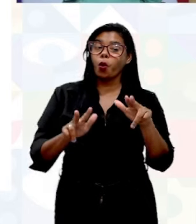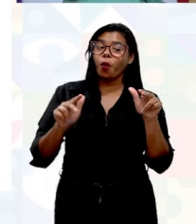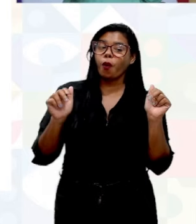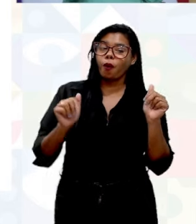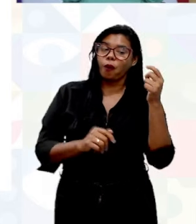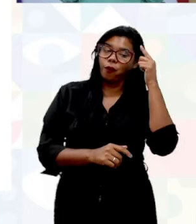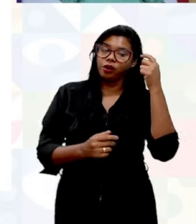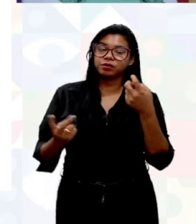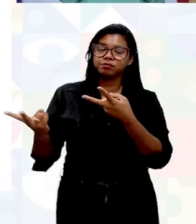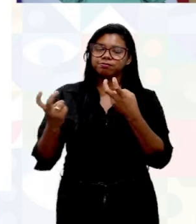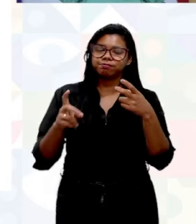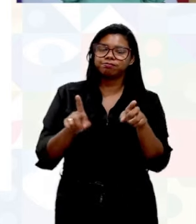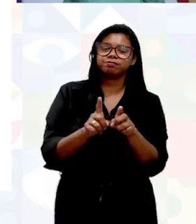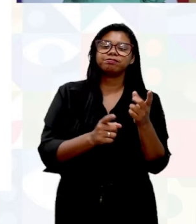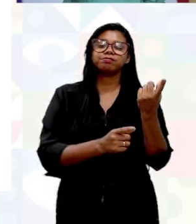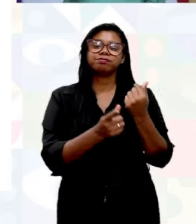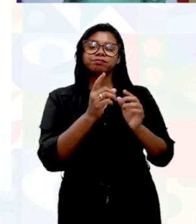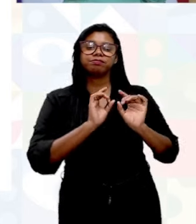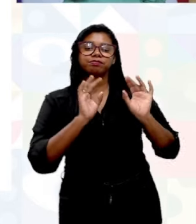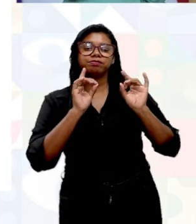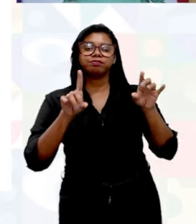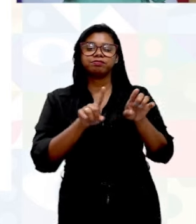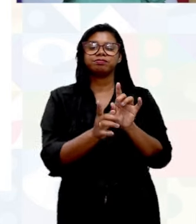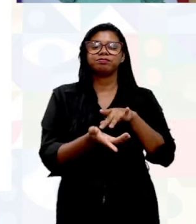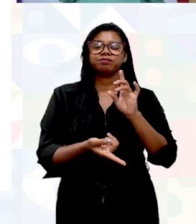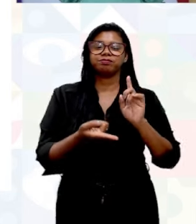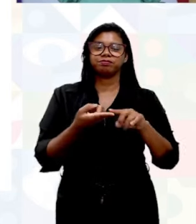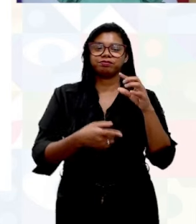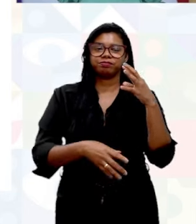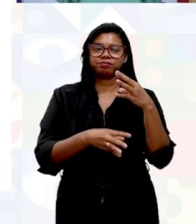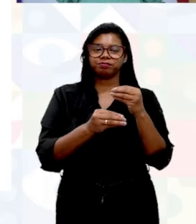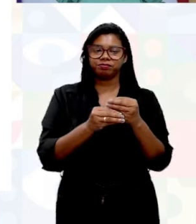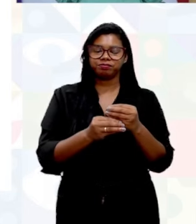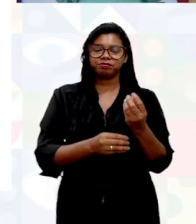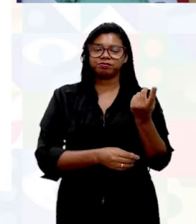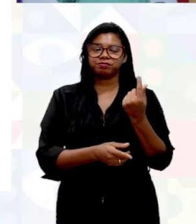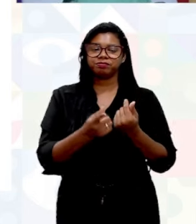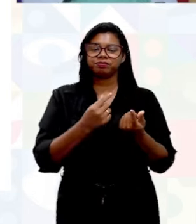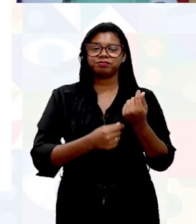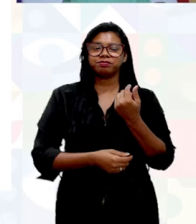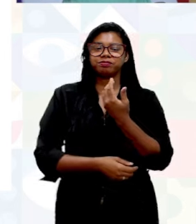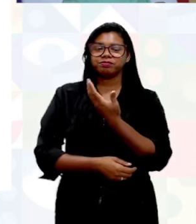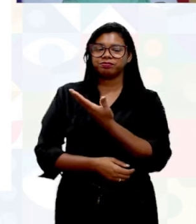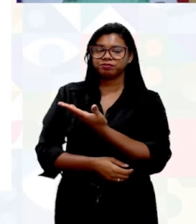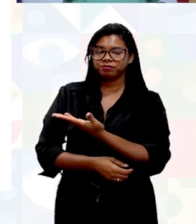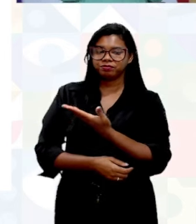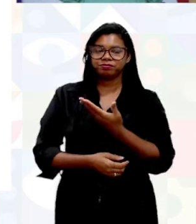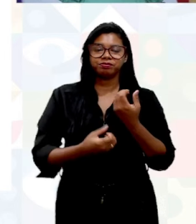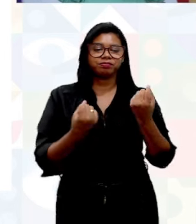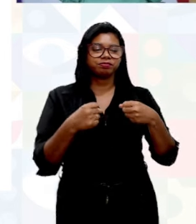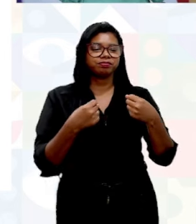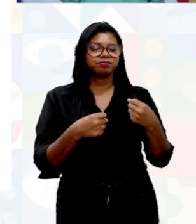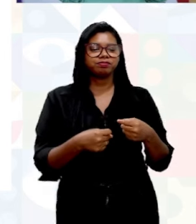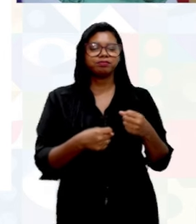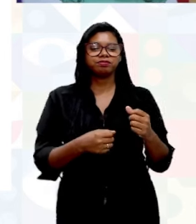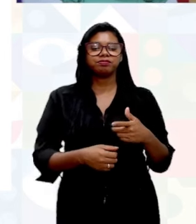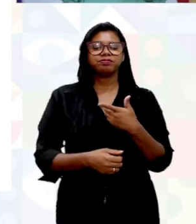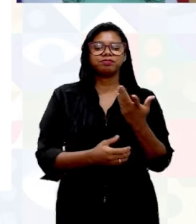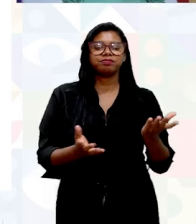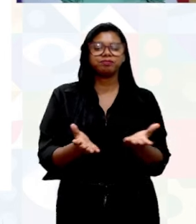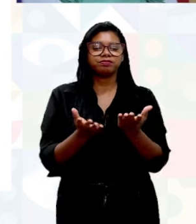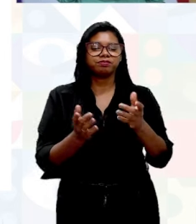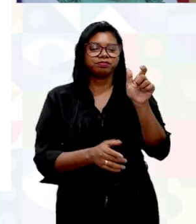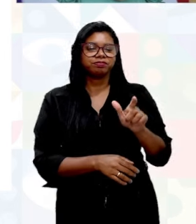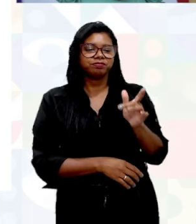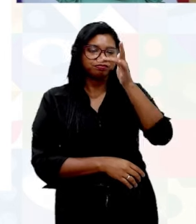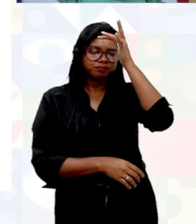você também é um negociador e pode ser um desses tipos de negociadores, né? Quem nunca precisou persuadir ou convencer alguém de um